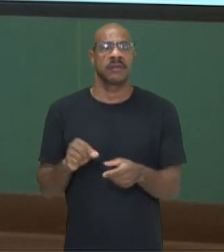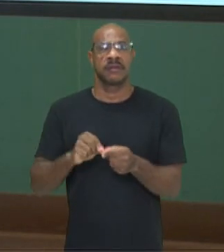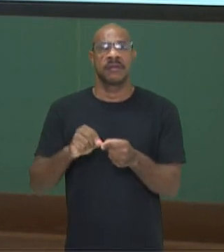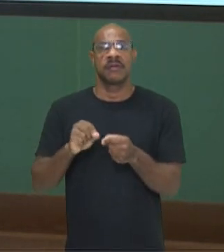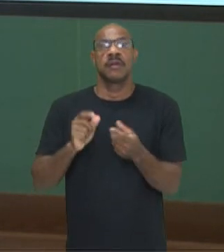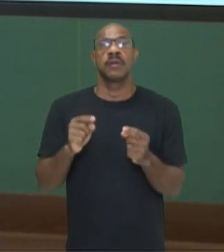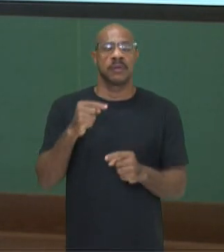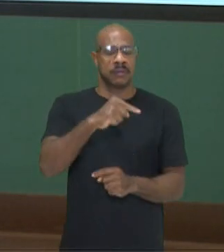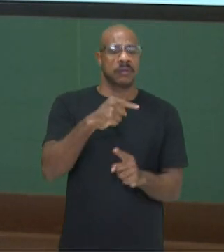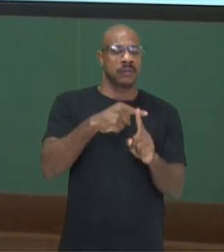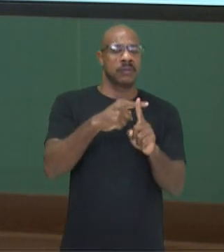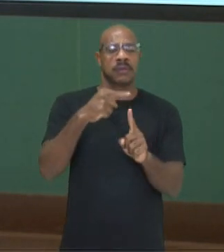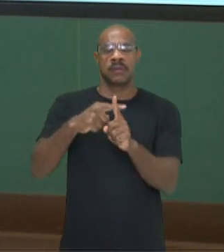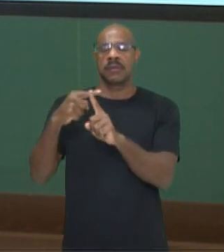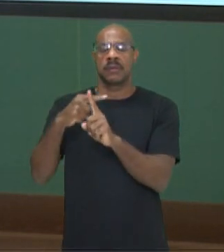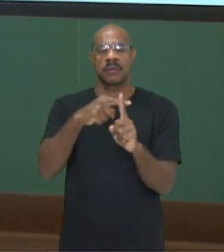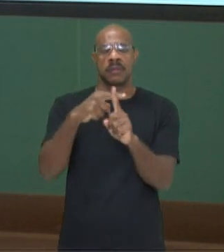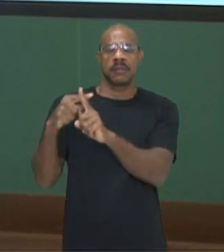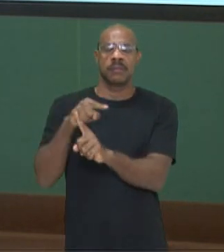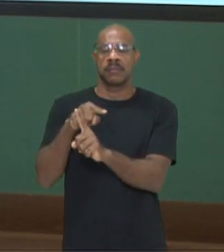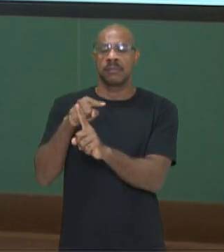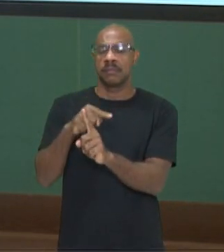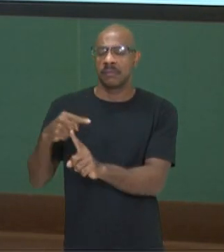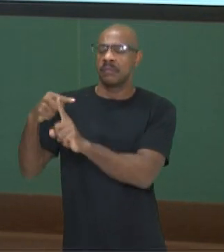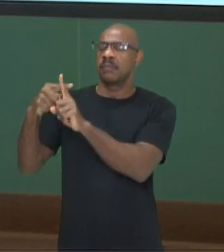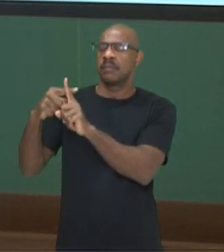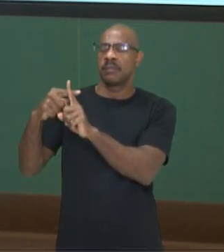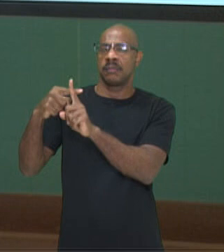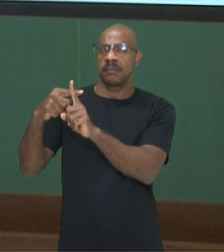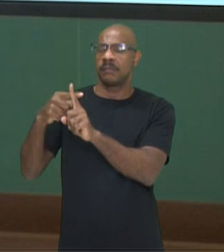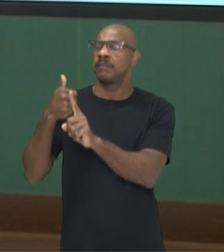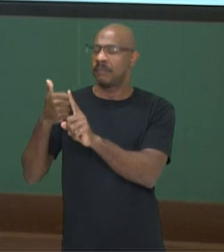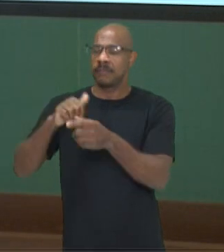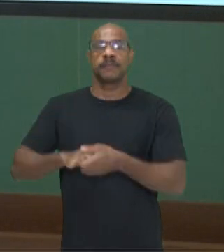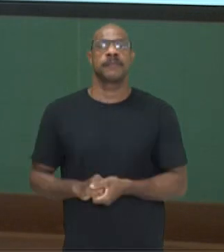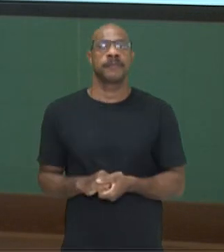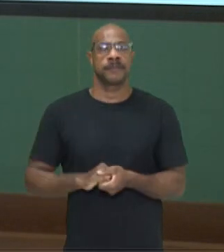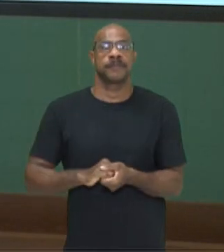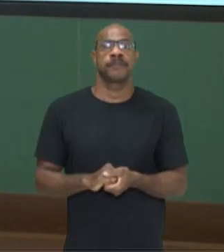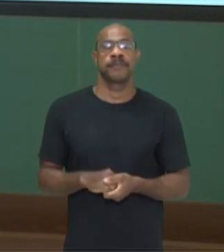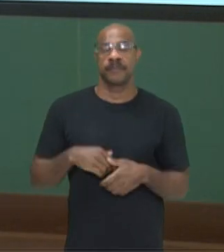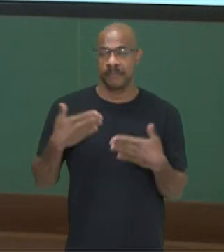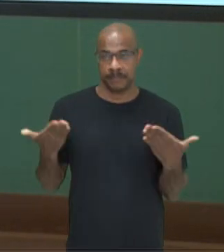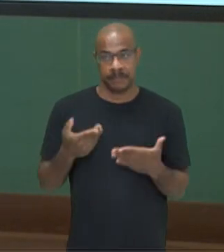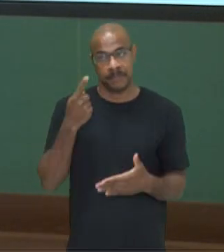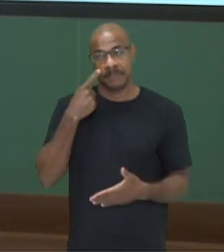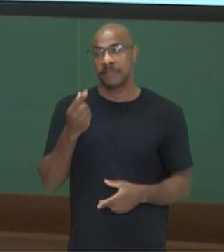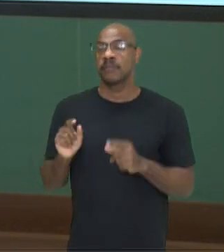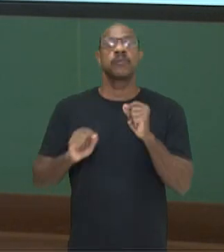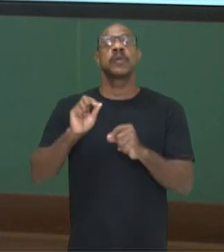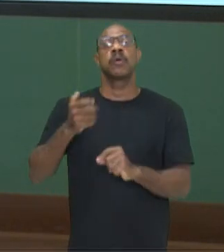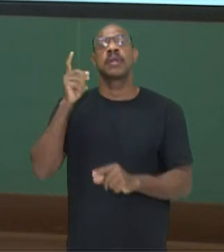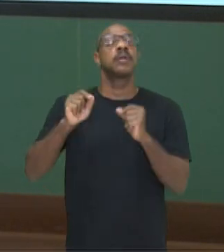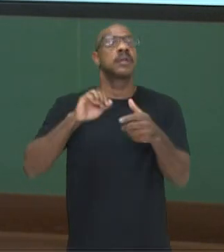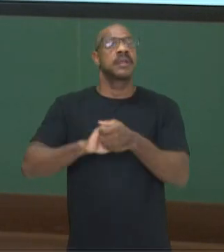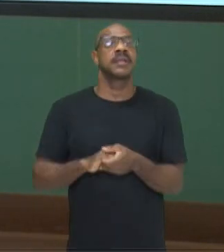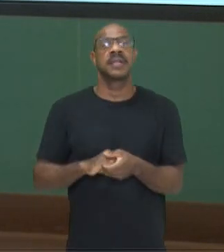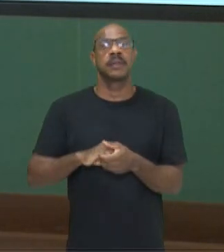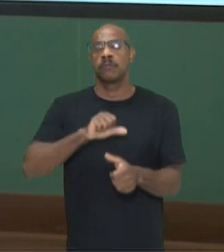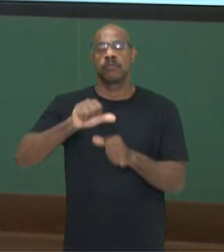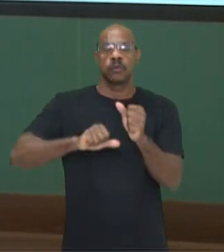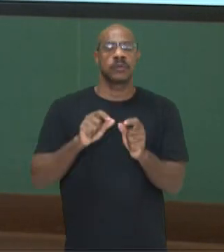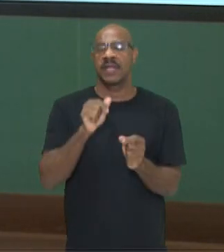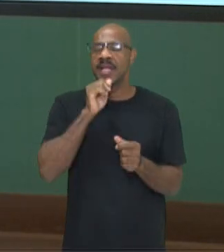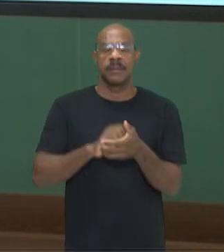do sinal, mais com mais torna o resultado positivo. Veja agora o que acontece quando a gente eleva